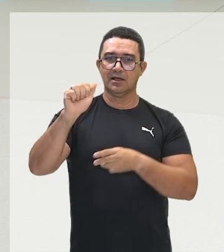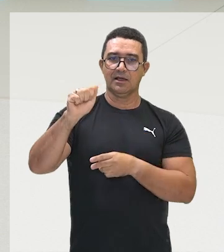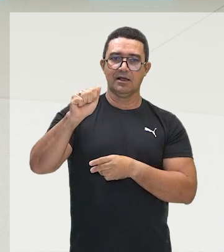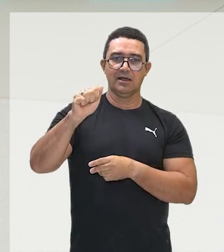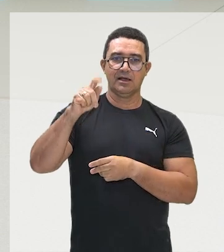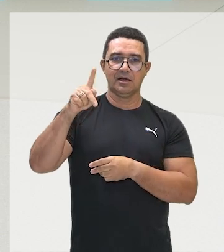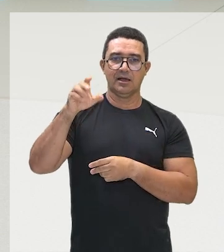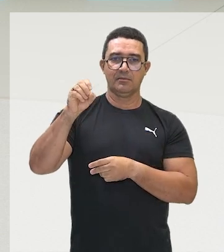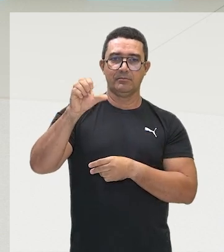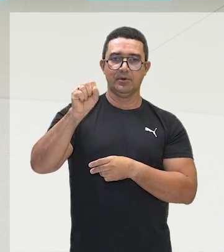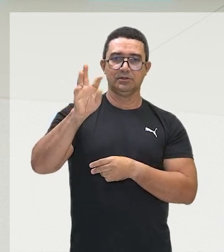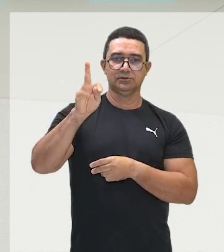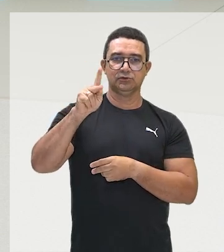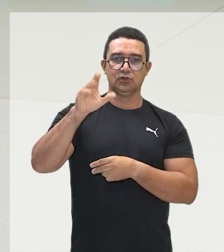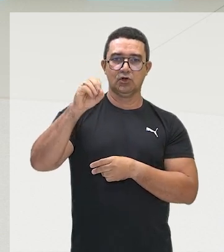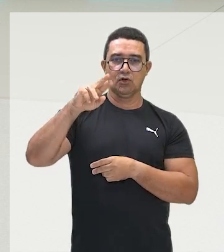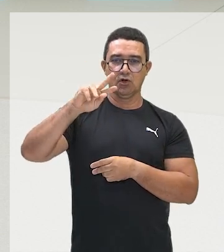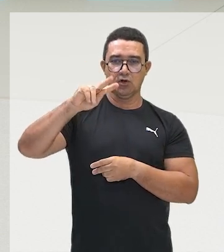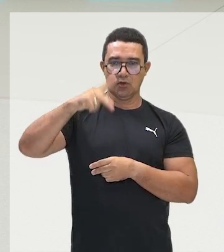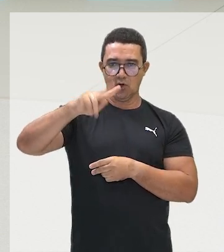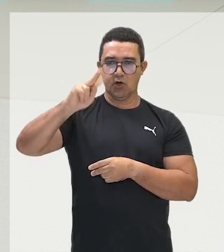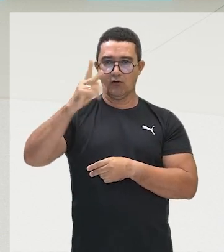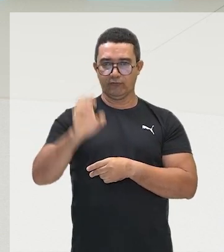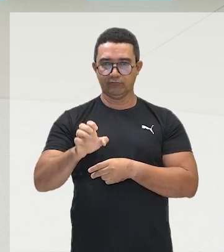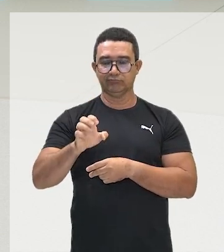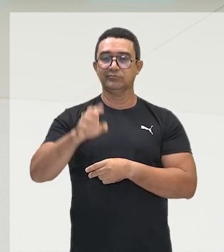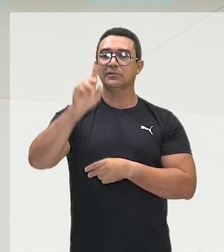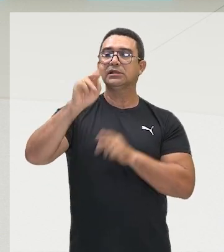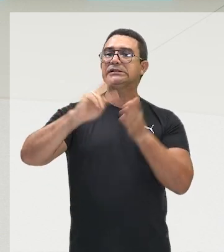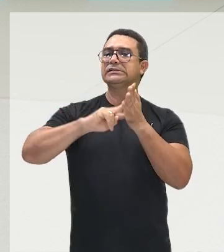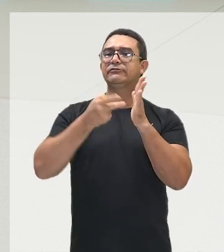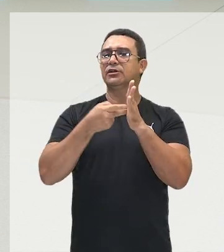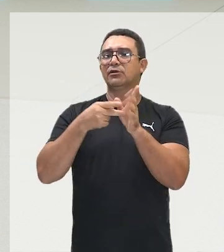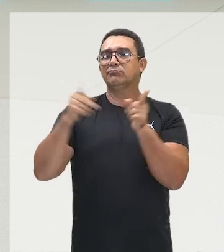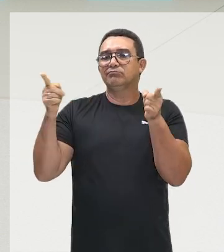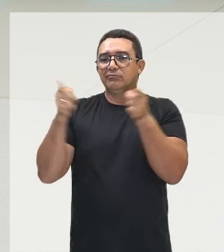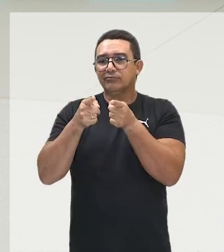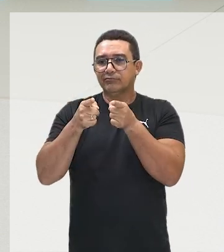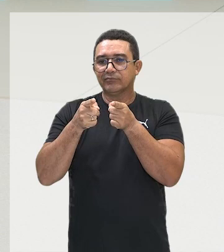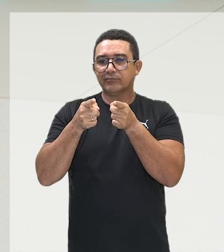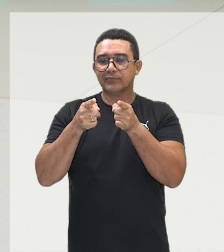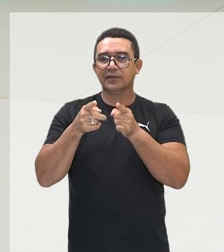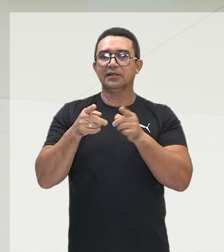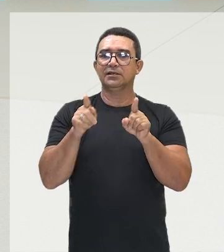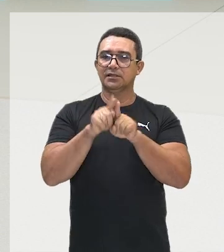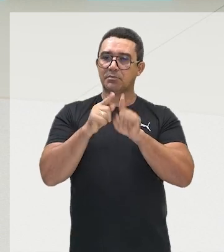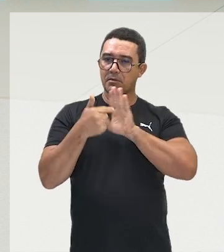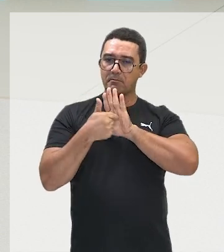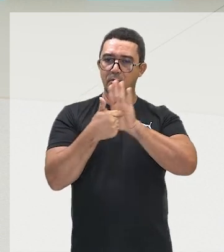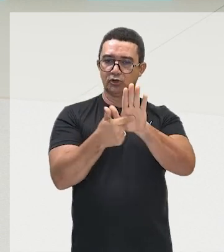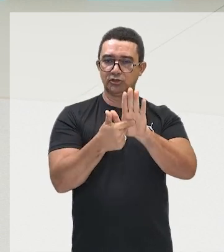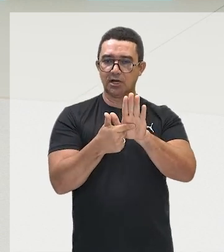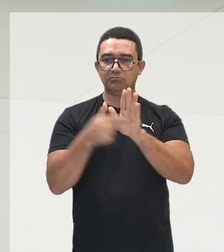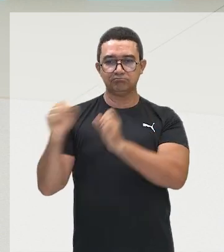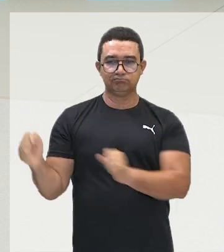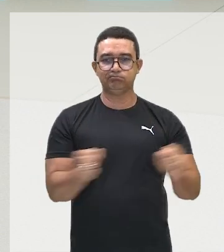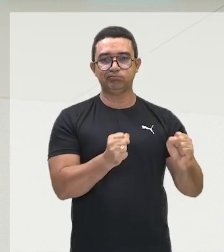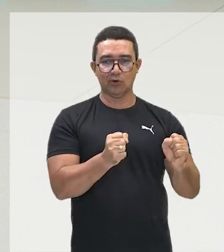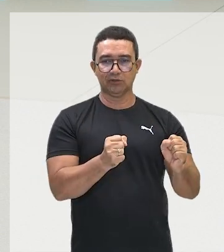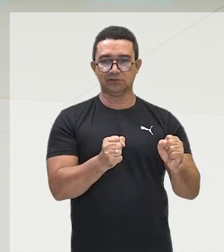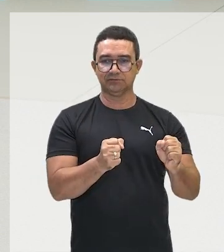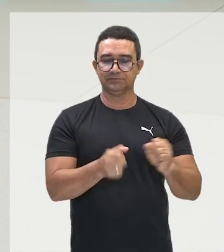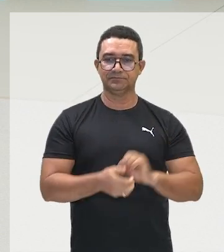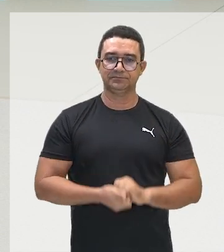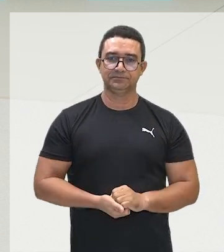apóstrofo, então, em língua inglesa, tem duas funções, para abreviar, como nós vimos nos exemplos de forma negativa, e também para indicar posse, que nós vamos nos